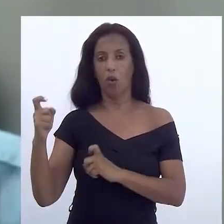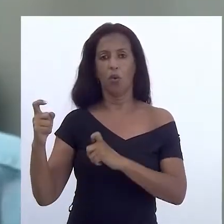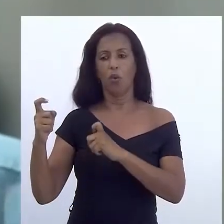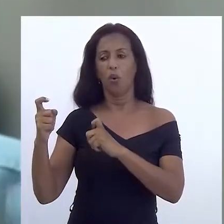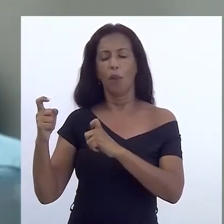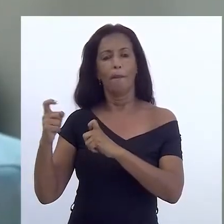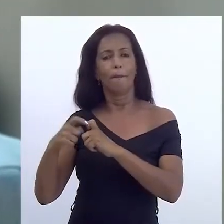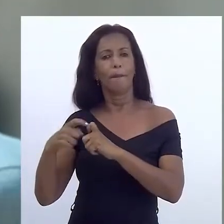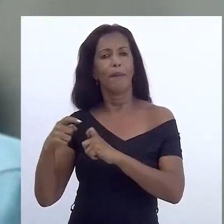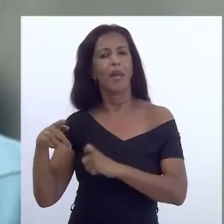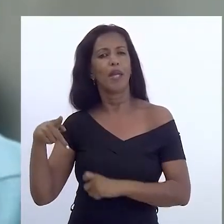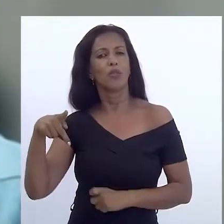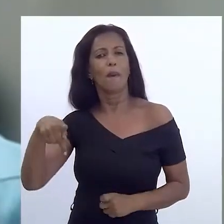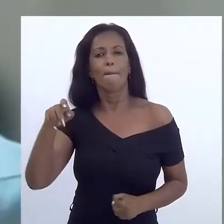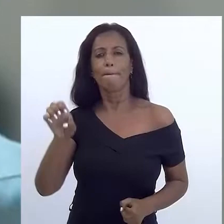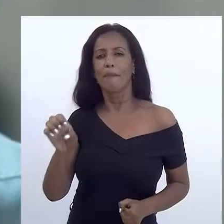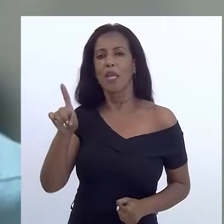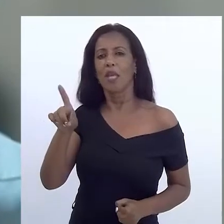os cães da